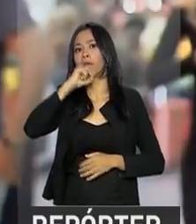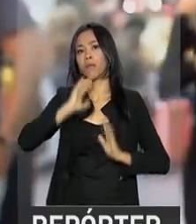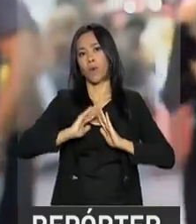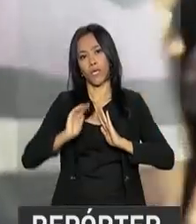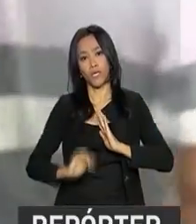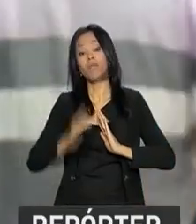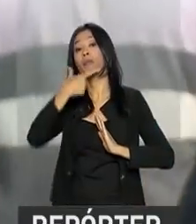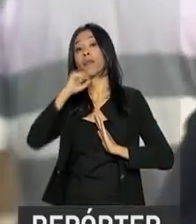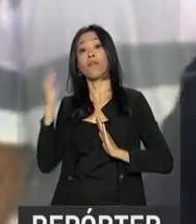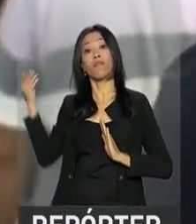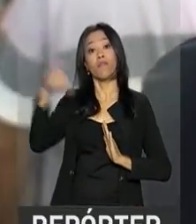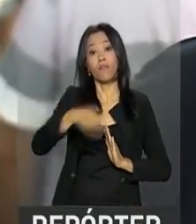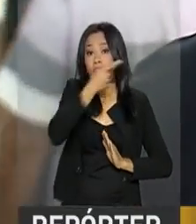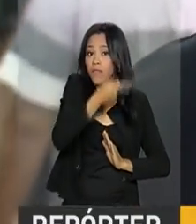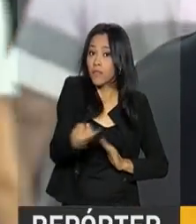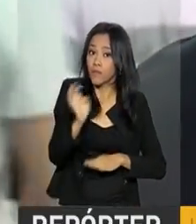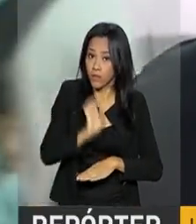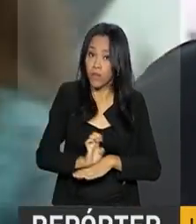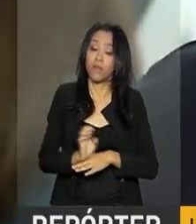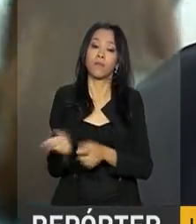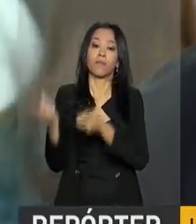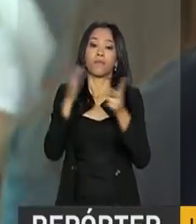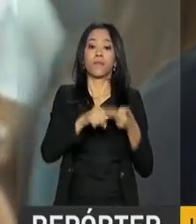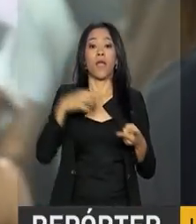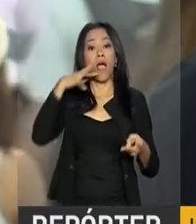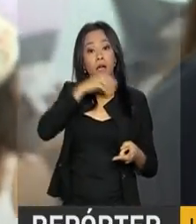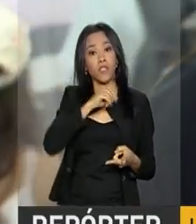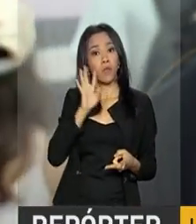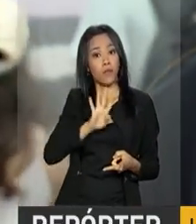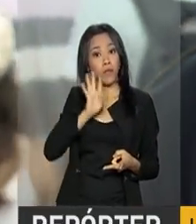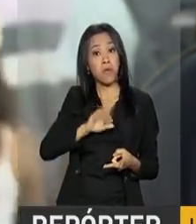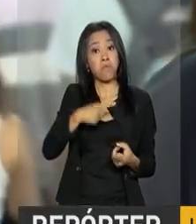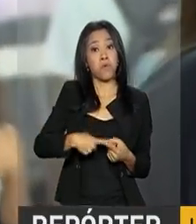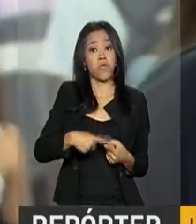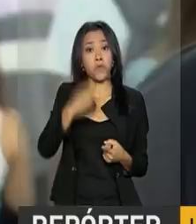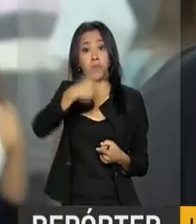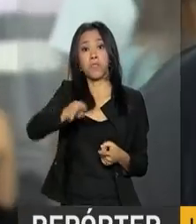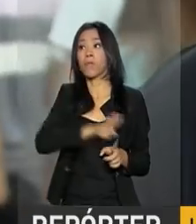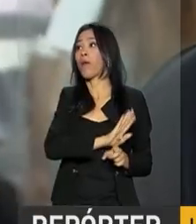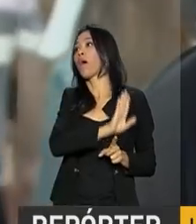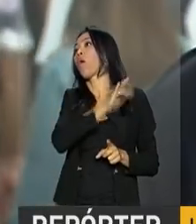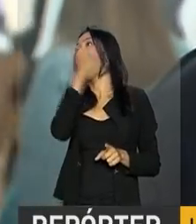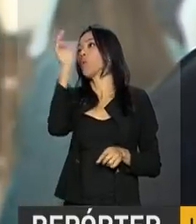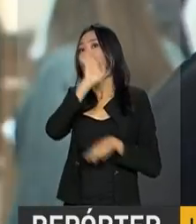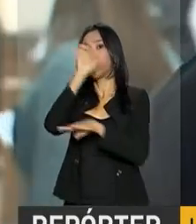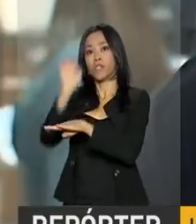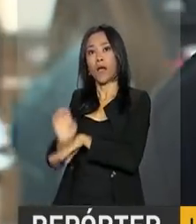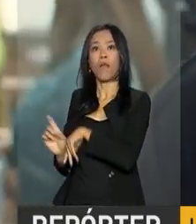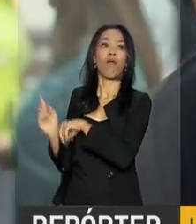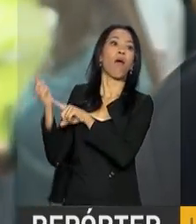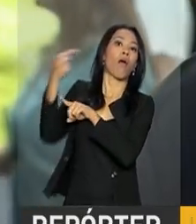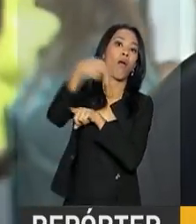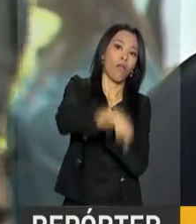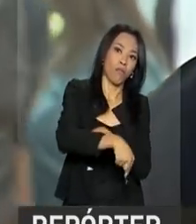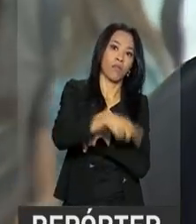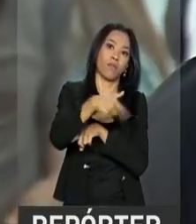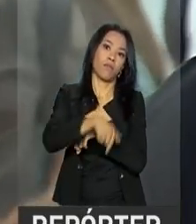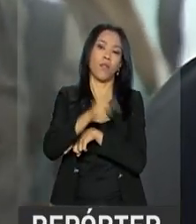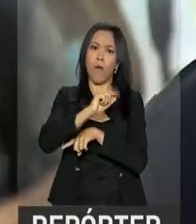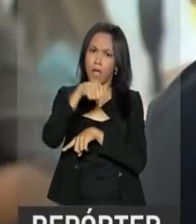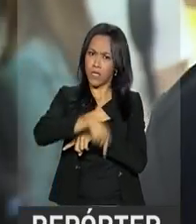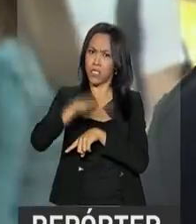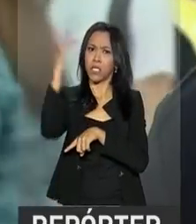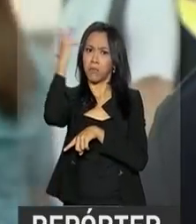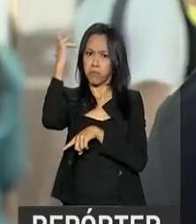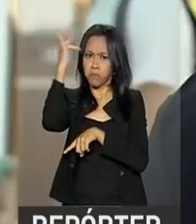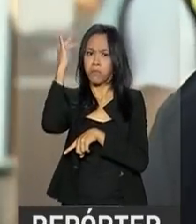que vêm para o estado. Acho muito bacana, porque a gente não vai precisar ter conexão, né, para outro estado. E o Espírito Santo já está bem evoluído, né?